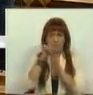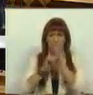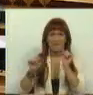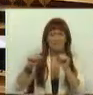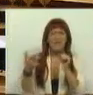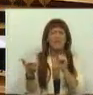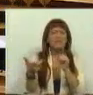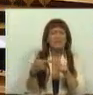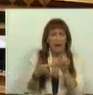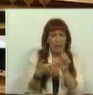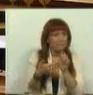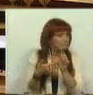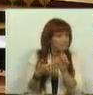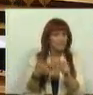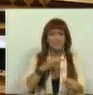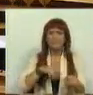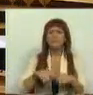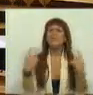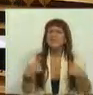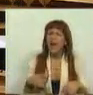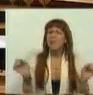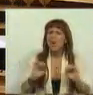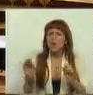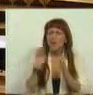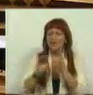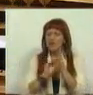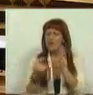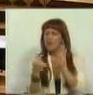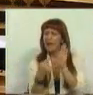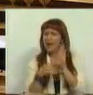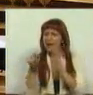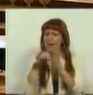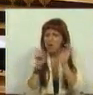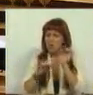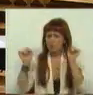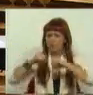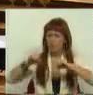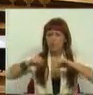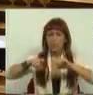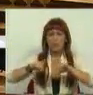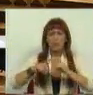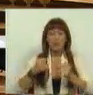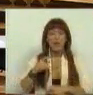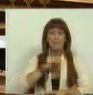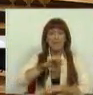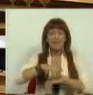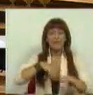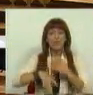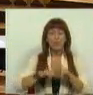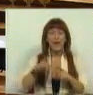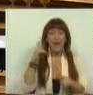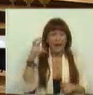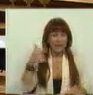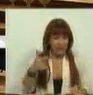memorando? Senhor deputado, estava ou não estava escrito no memorando a privatização da